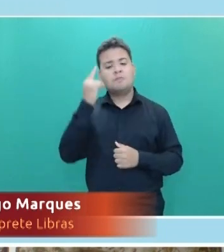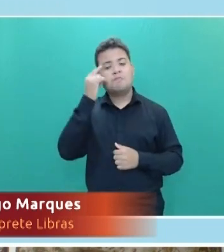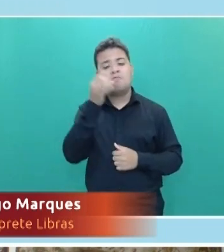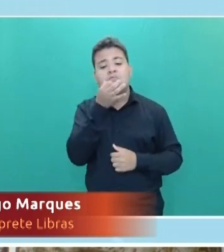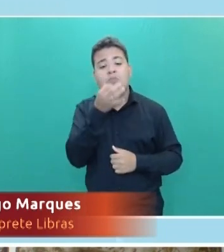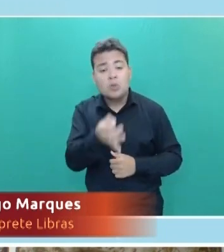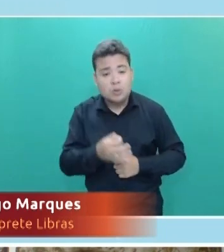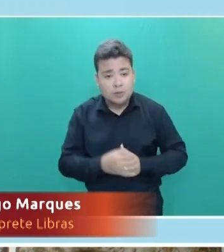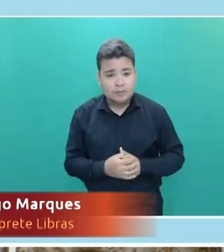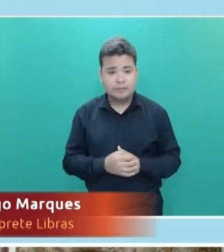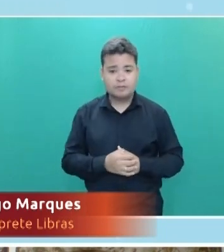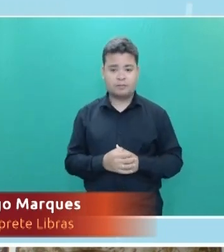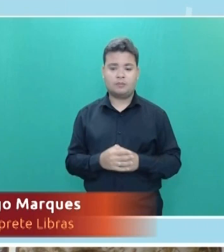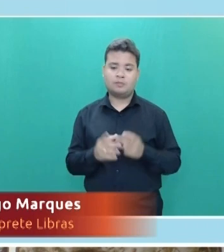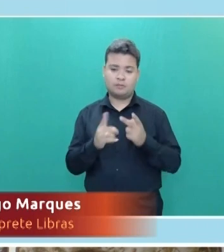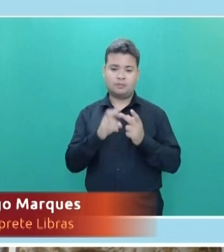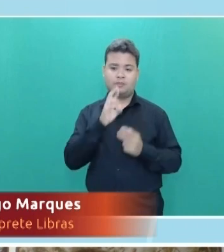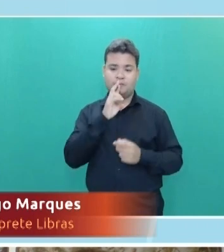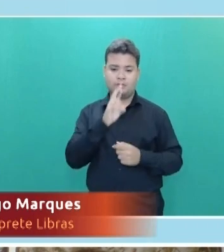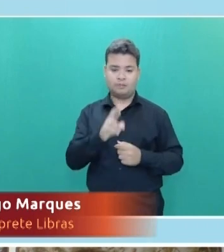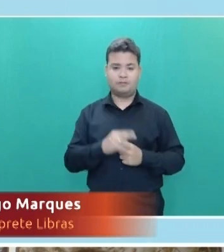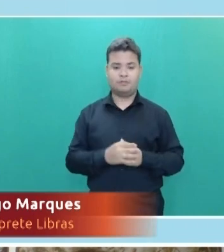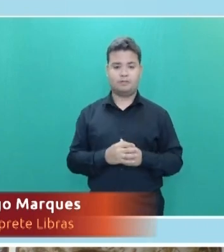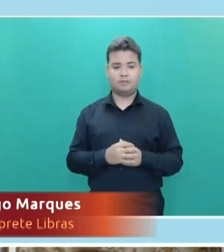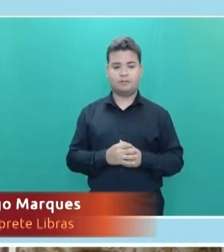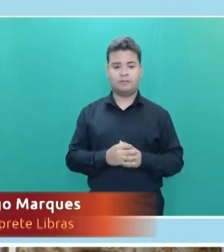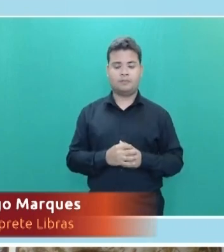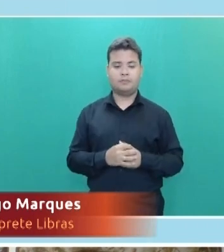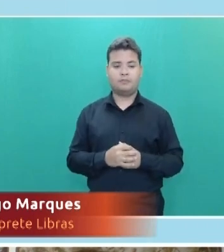tem que ter uma